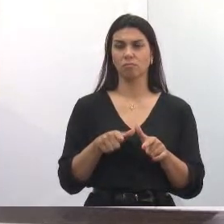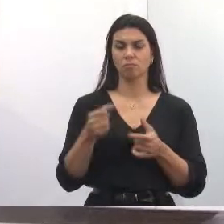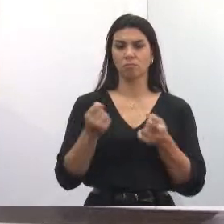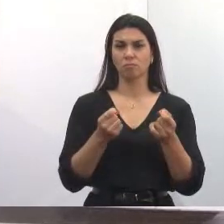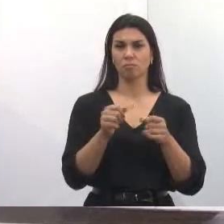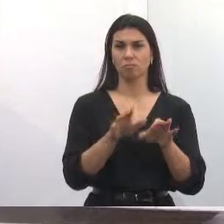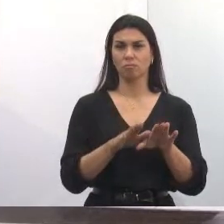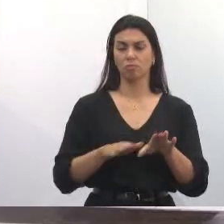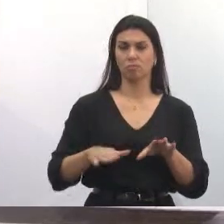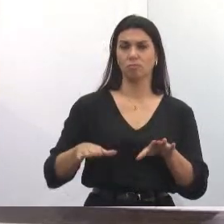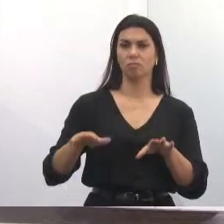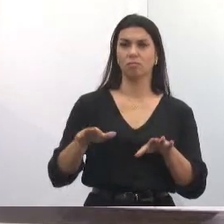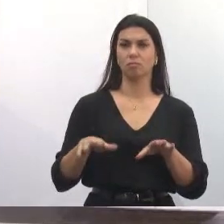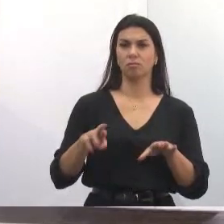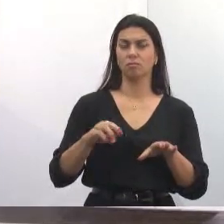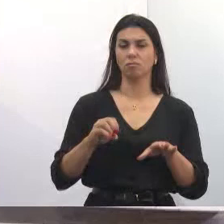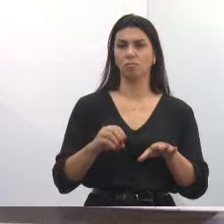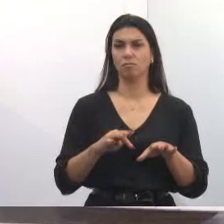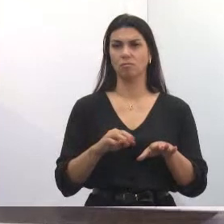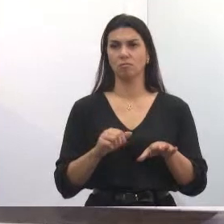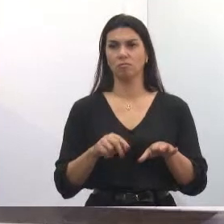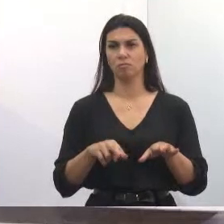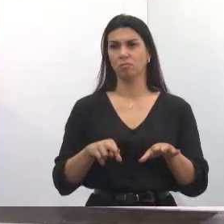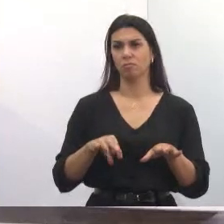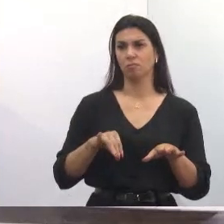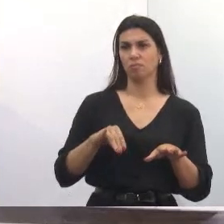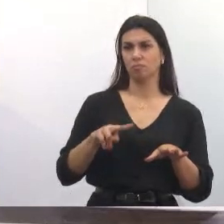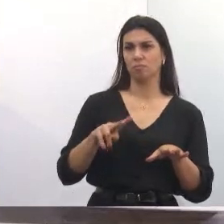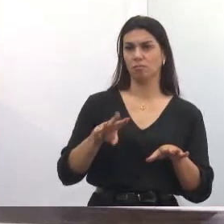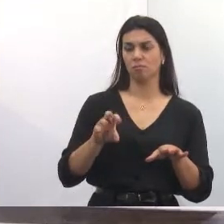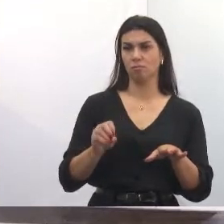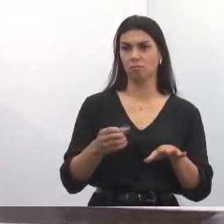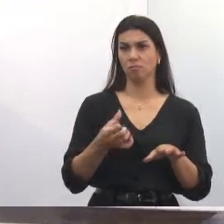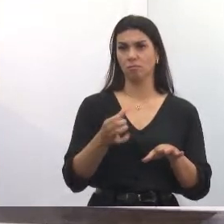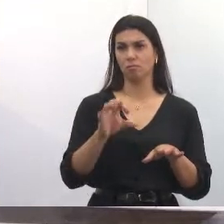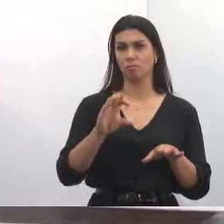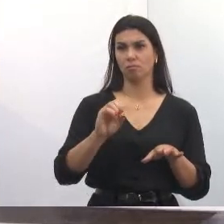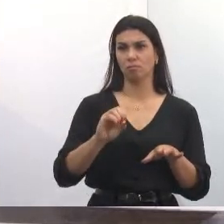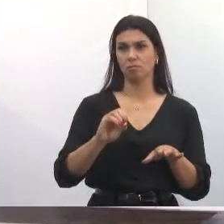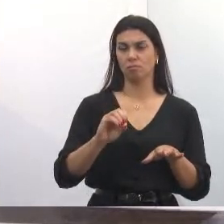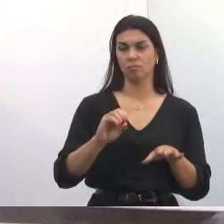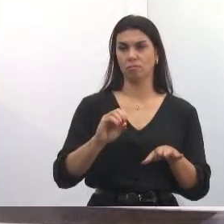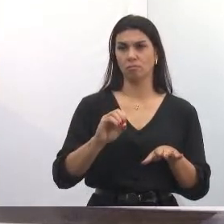estacionamento rotativo de estimado a proporção de